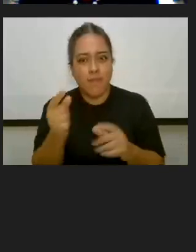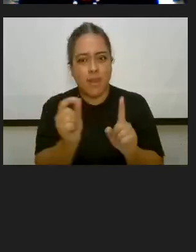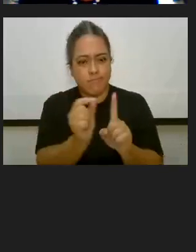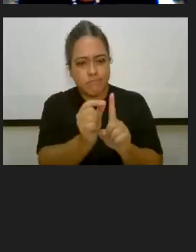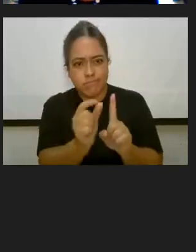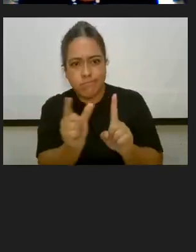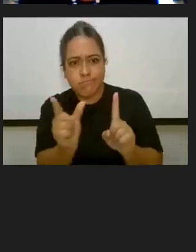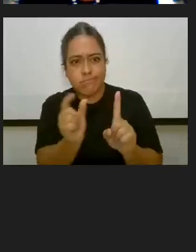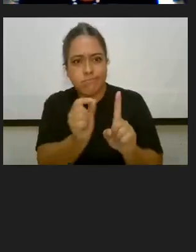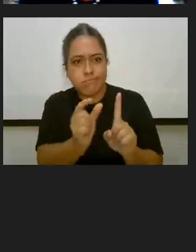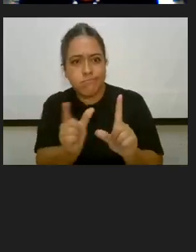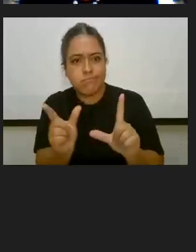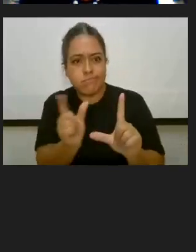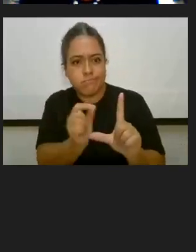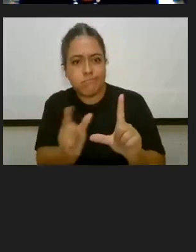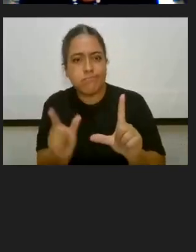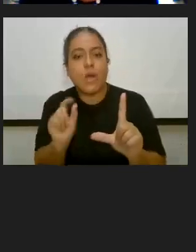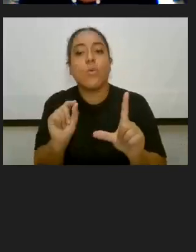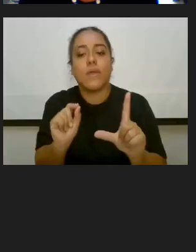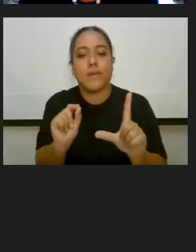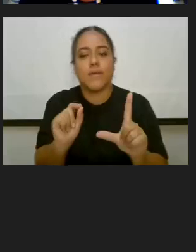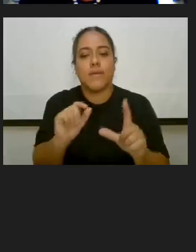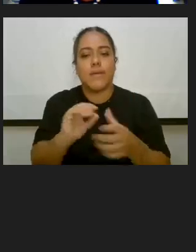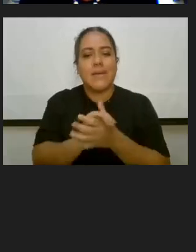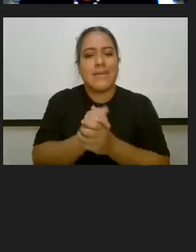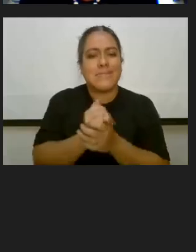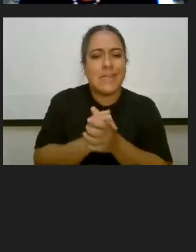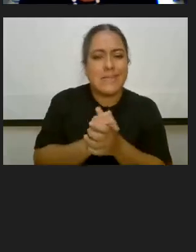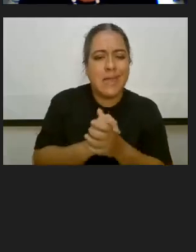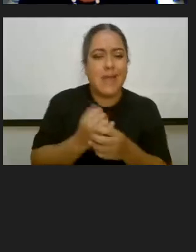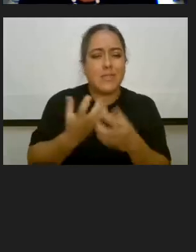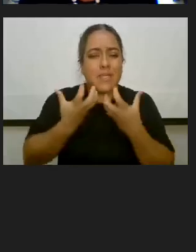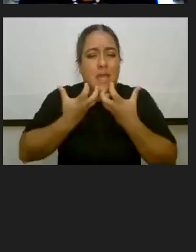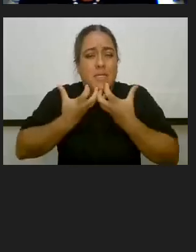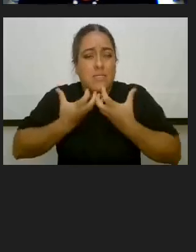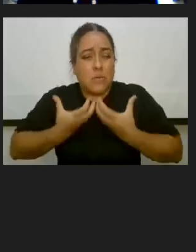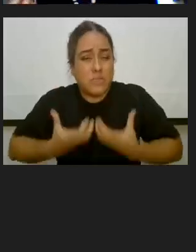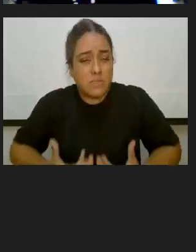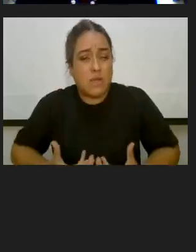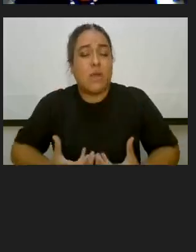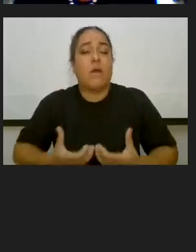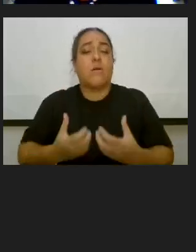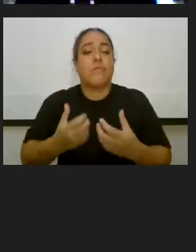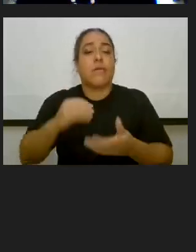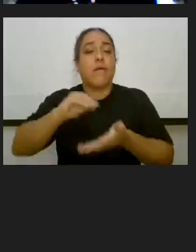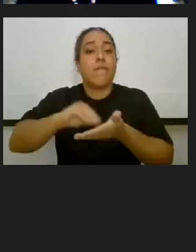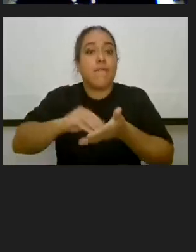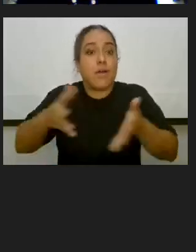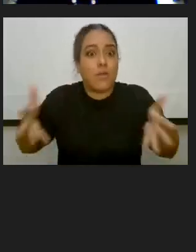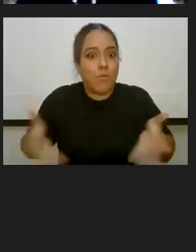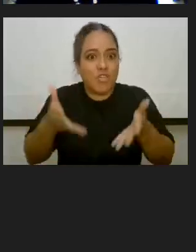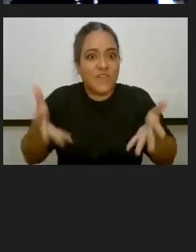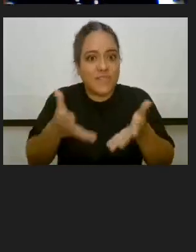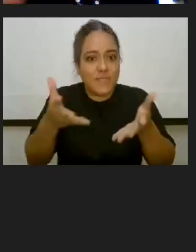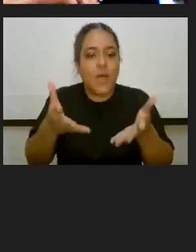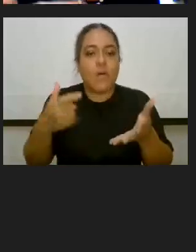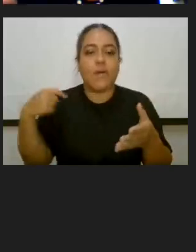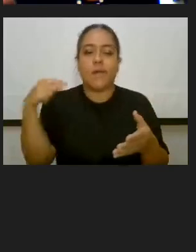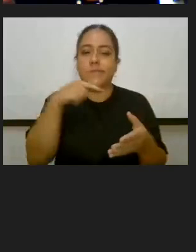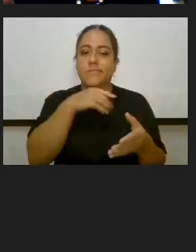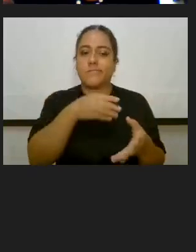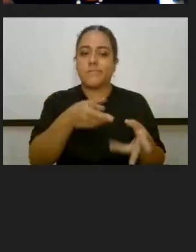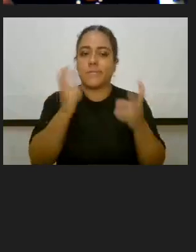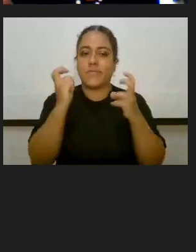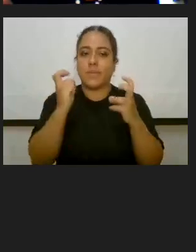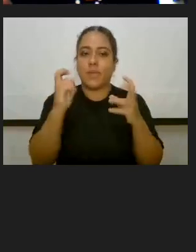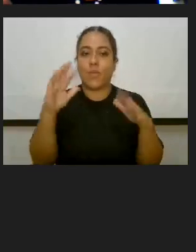de ansiedade, essa exaustão, a falta de motivação, é possível a gente perceber que quando